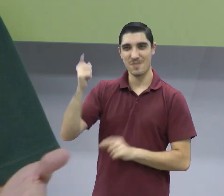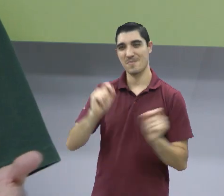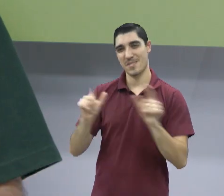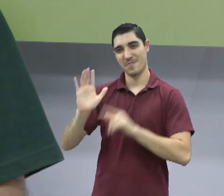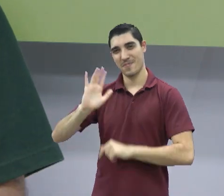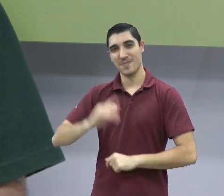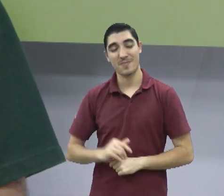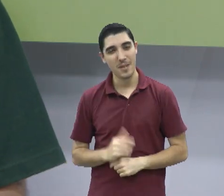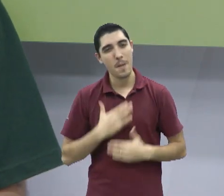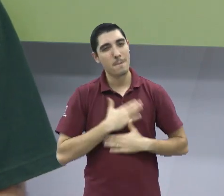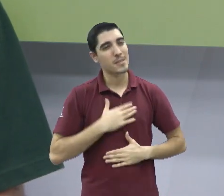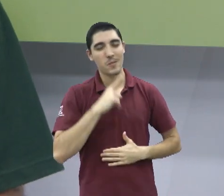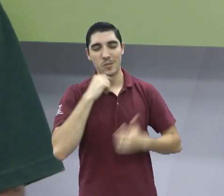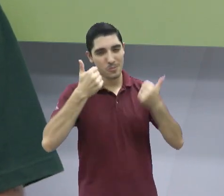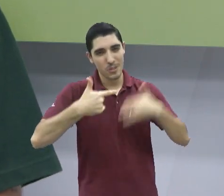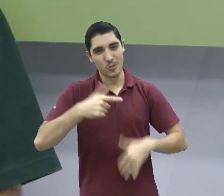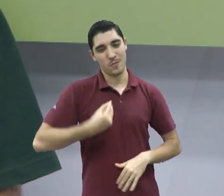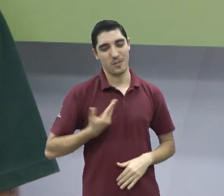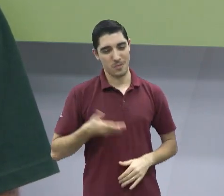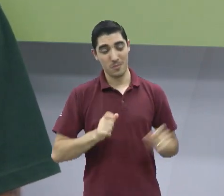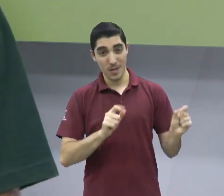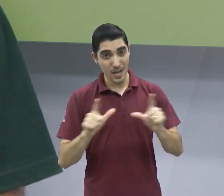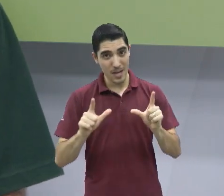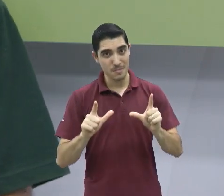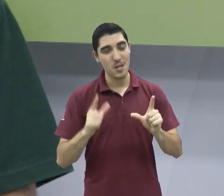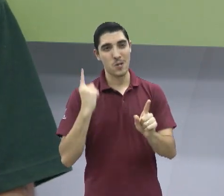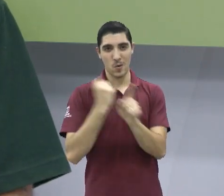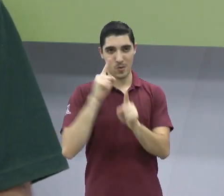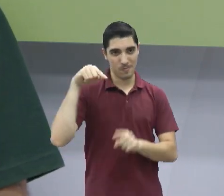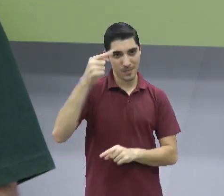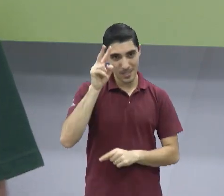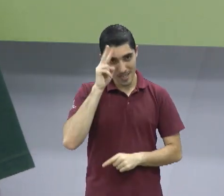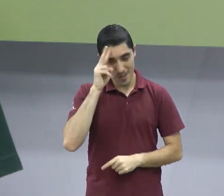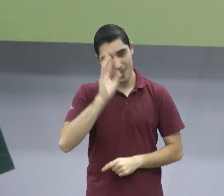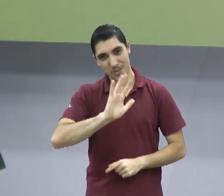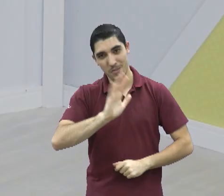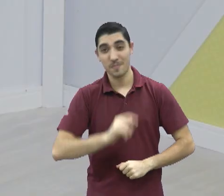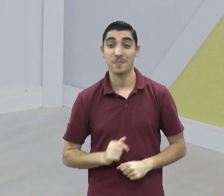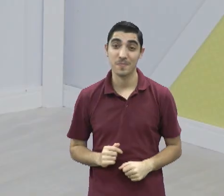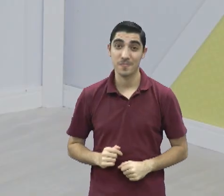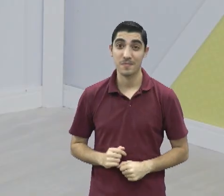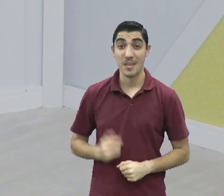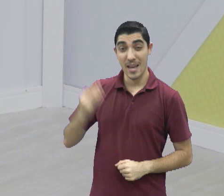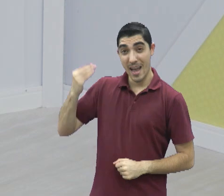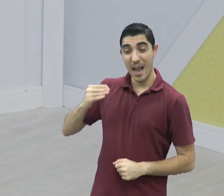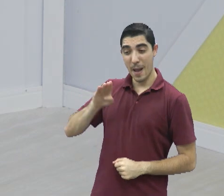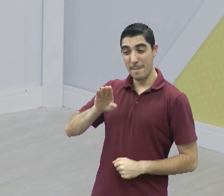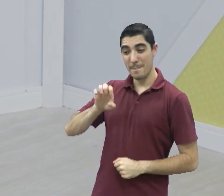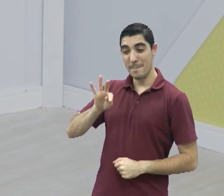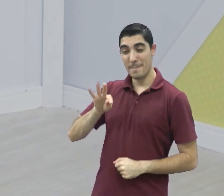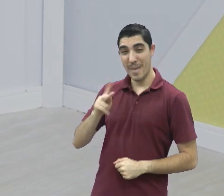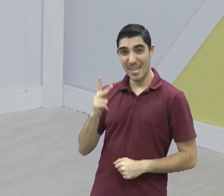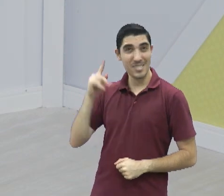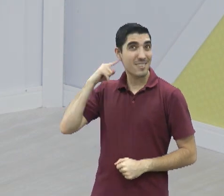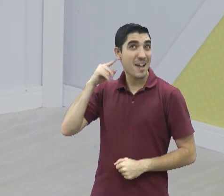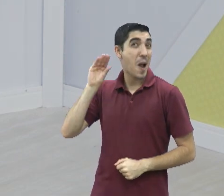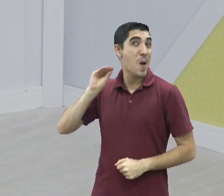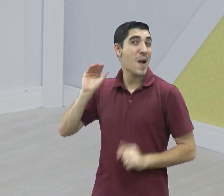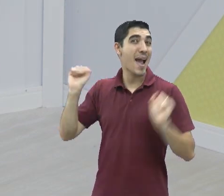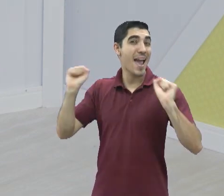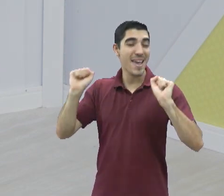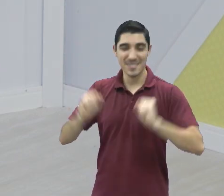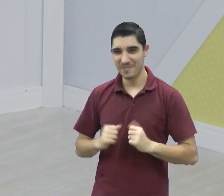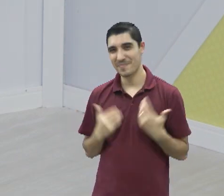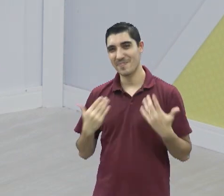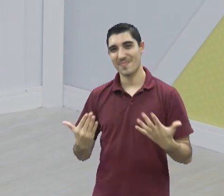prazer inenarrável estar em mais uma Hora do Esporte. Até segunda-feira, tchau. A Beth falou, uhul, que beleza. Muito bem, a gente vai chegando ao final